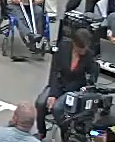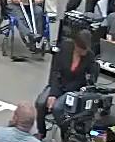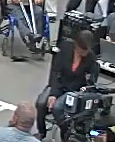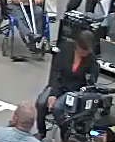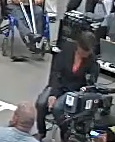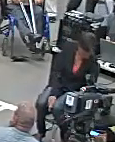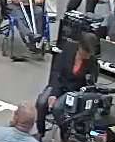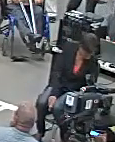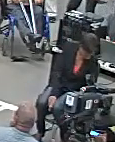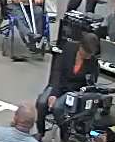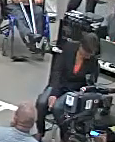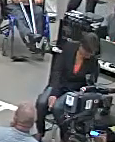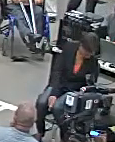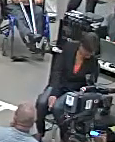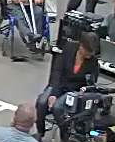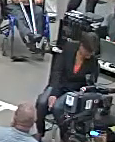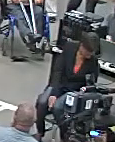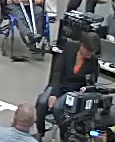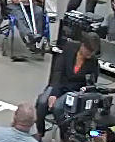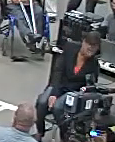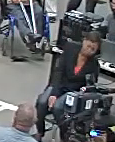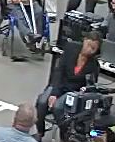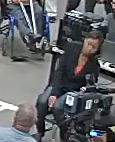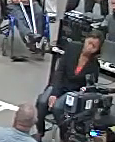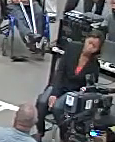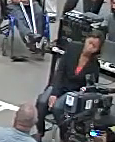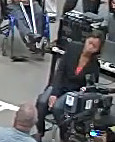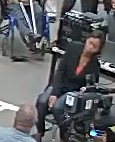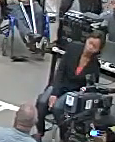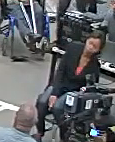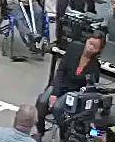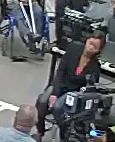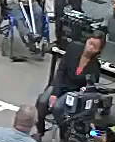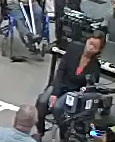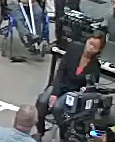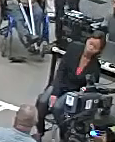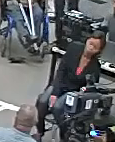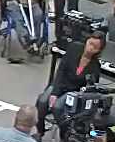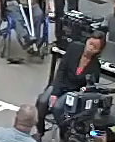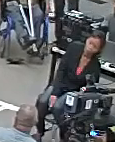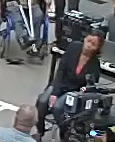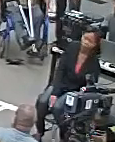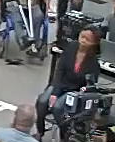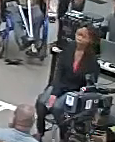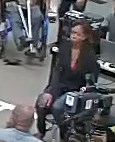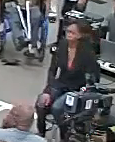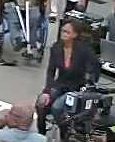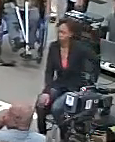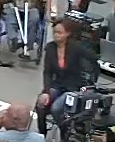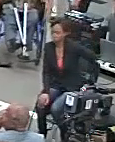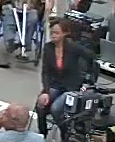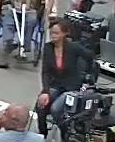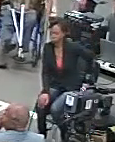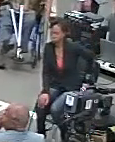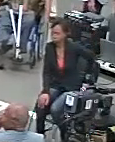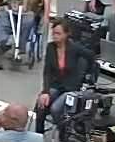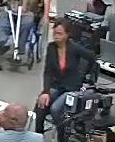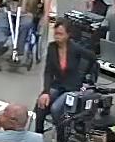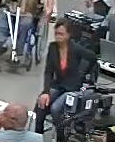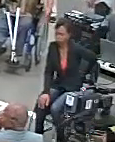Betinho Tá bom eu quando a gente vai viajar tem um acompanhante acompanhante o o passe